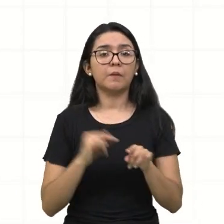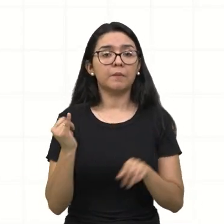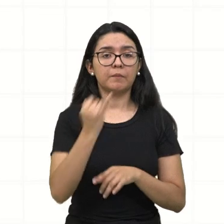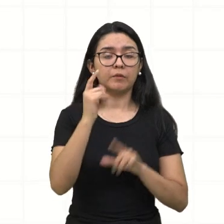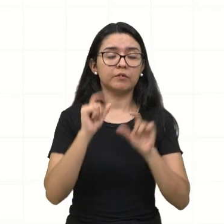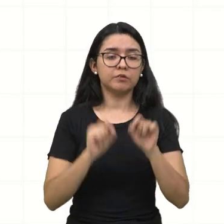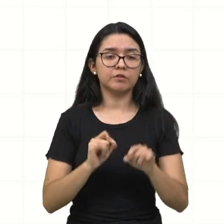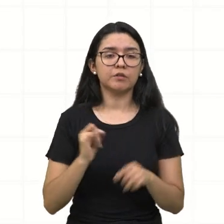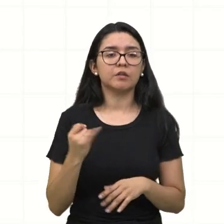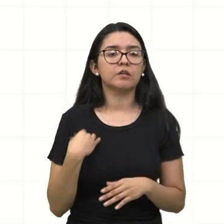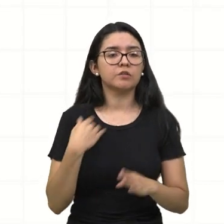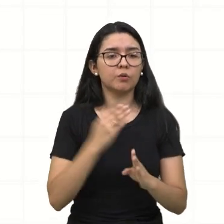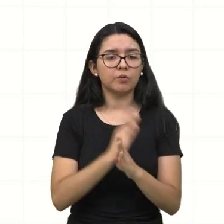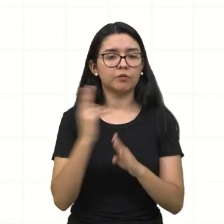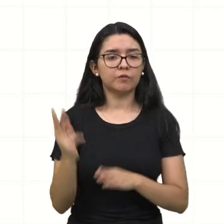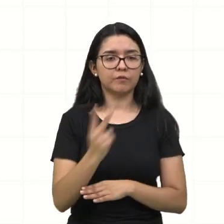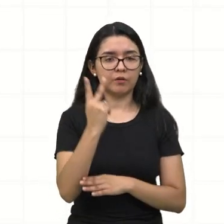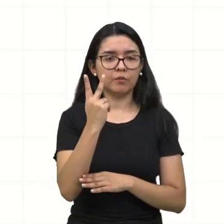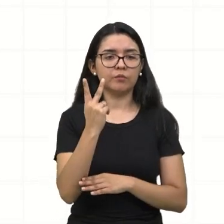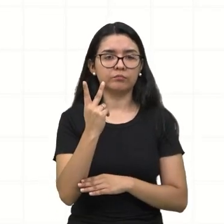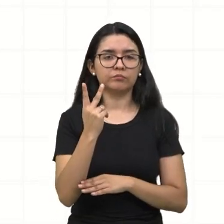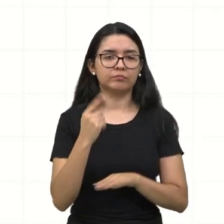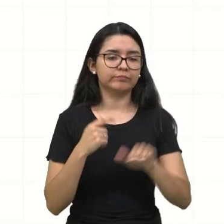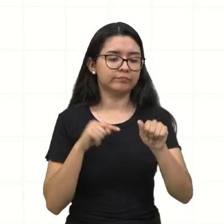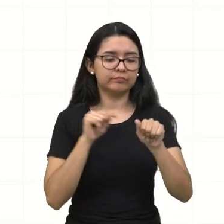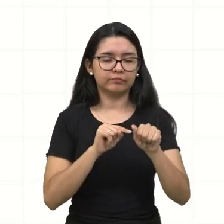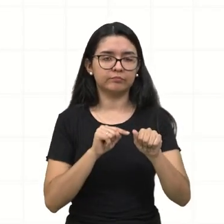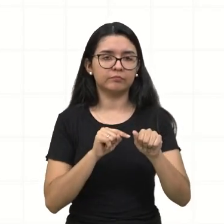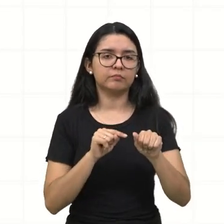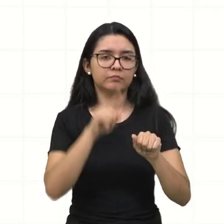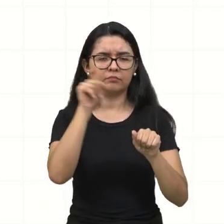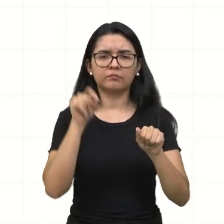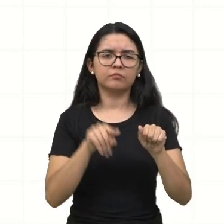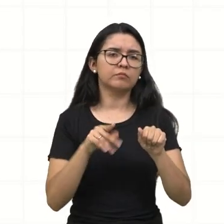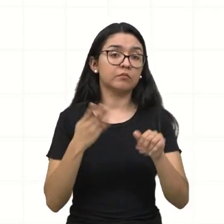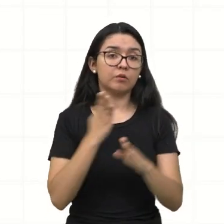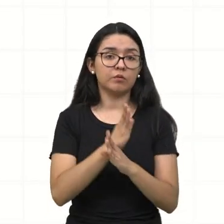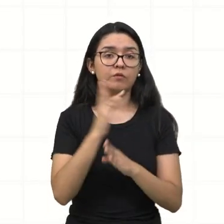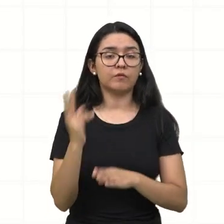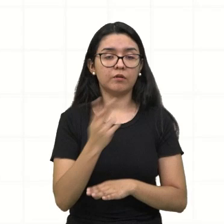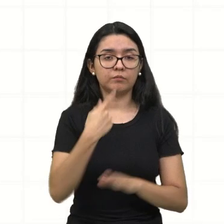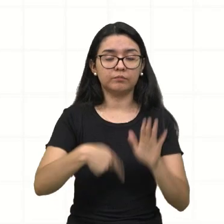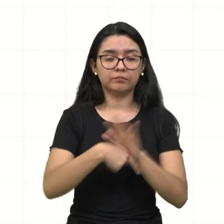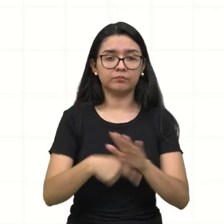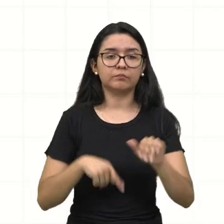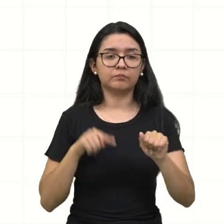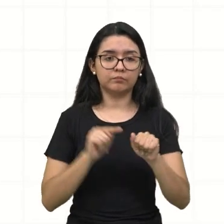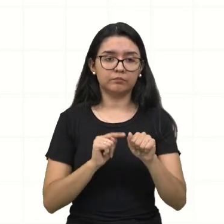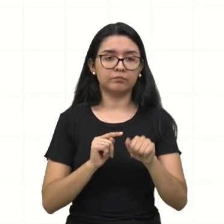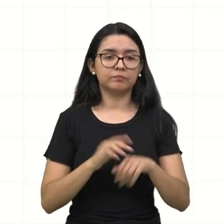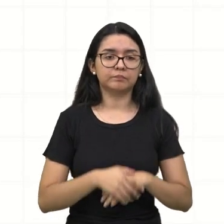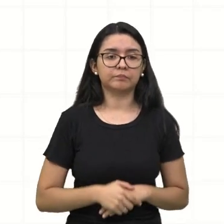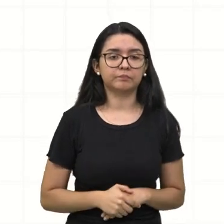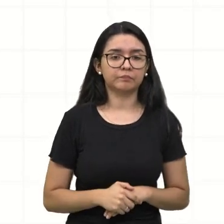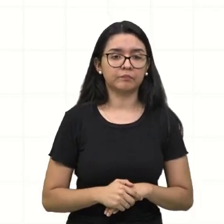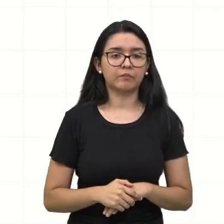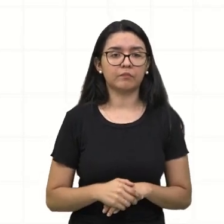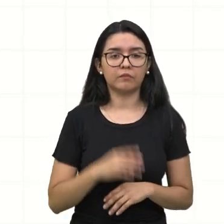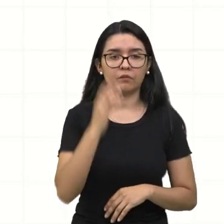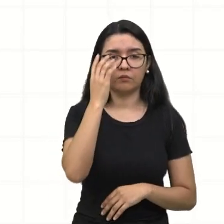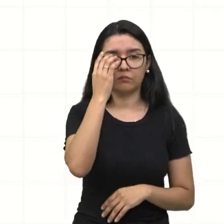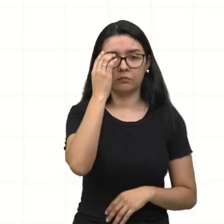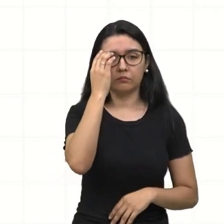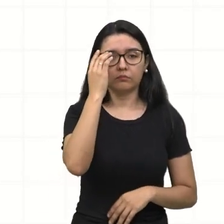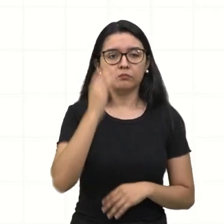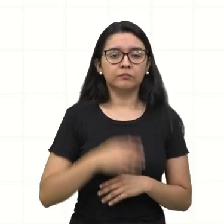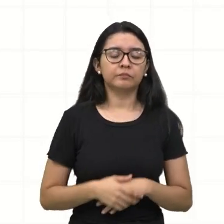para essa variável, para essa incógnita, que é o valor desconhecido, para que a igualdade seja verdadeira.